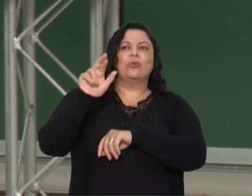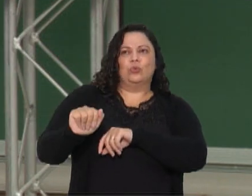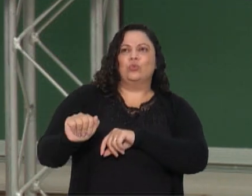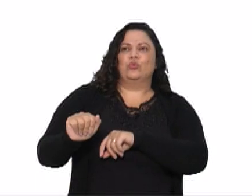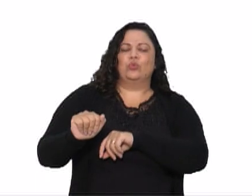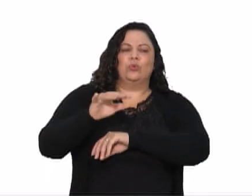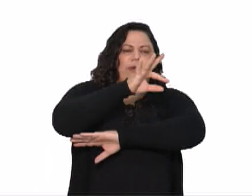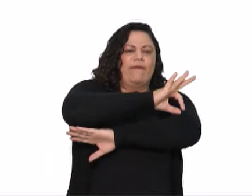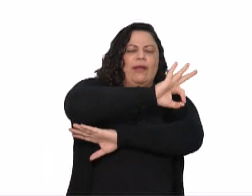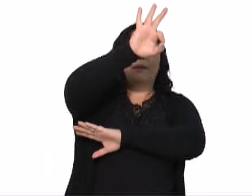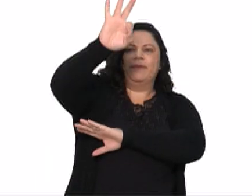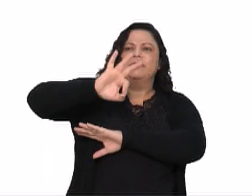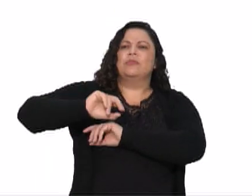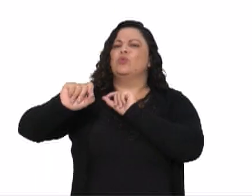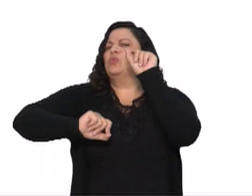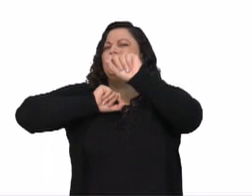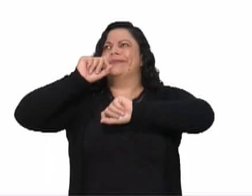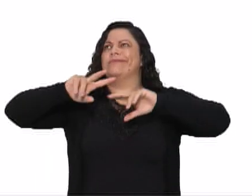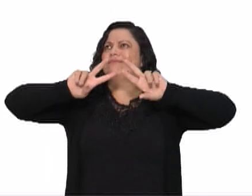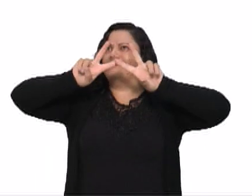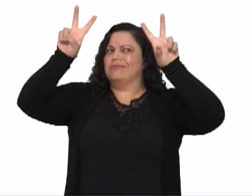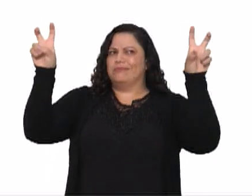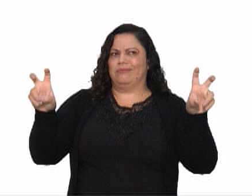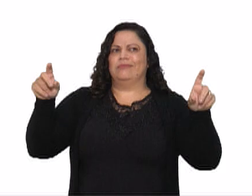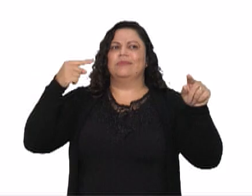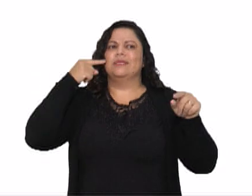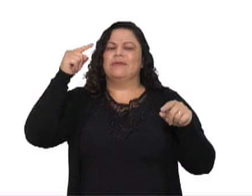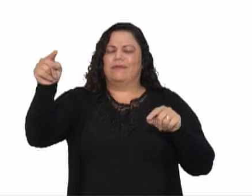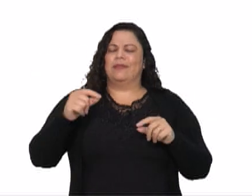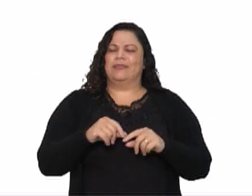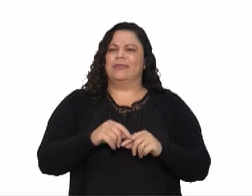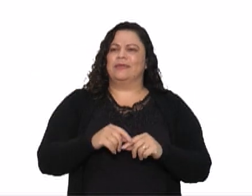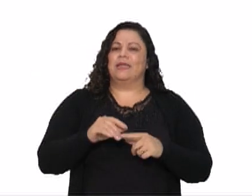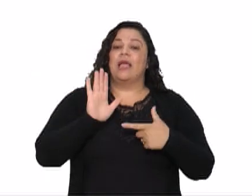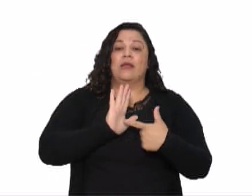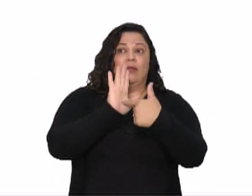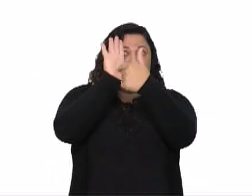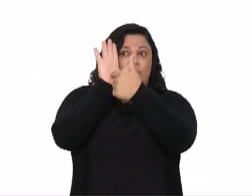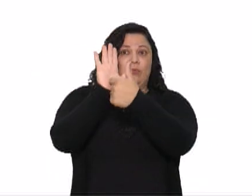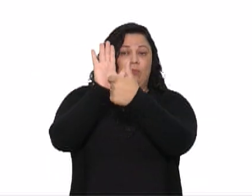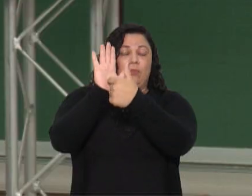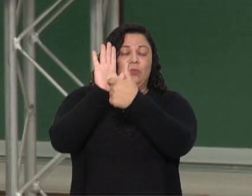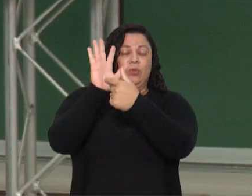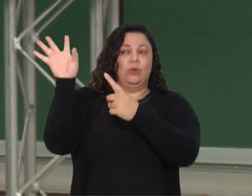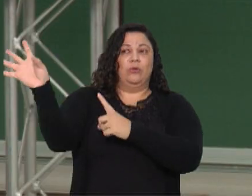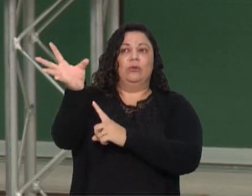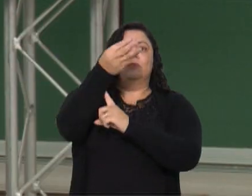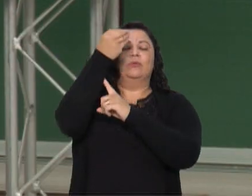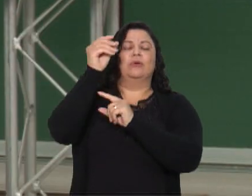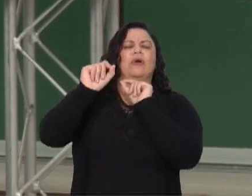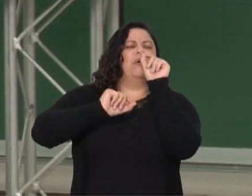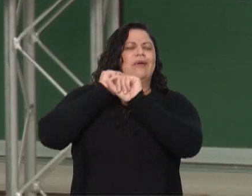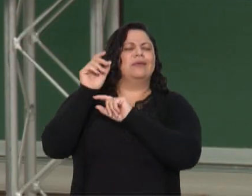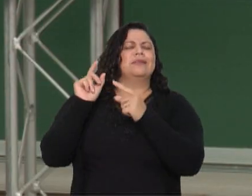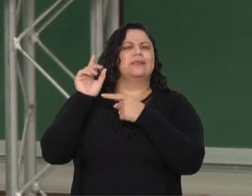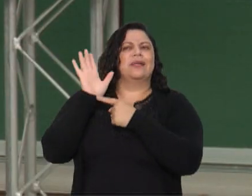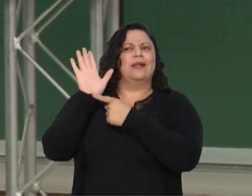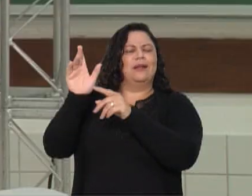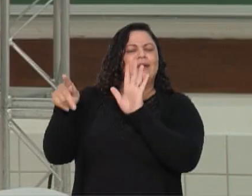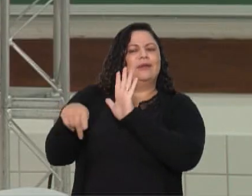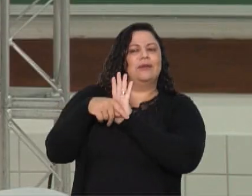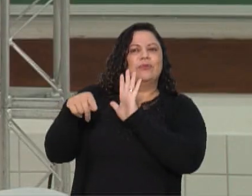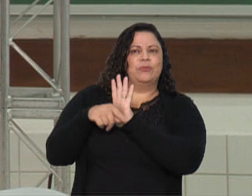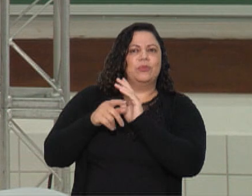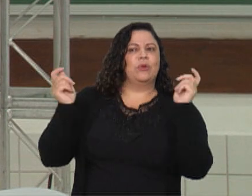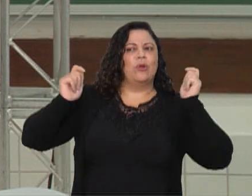ponta a outra do rio e que ele é um local de exposição? Lembram disso? Então, essa aqui é uma arquitetura que nós